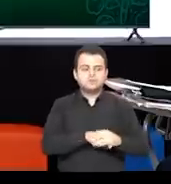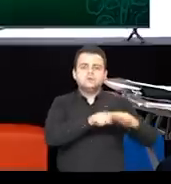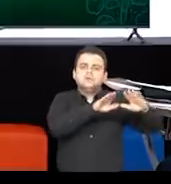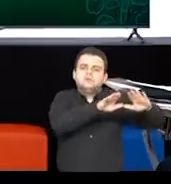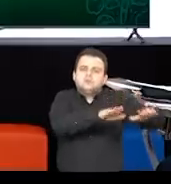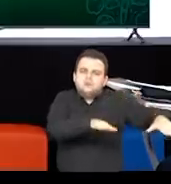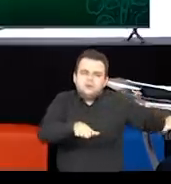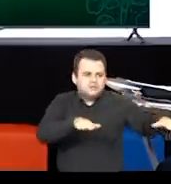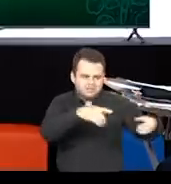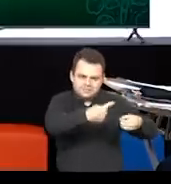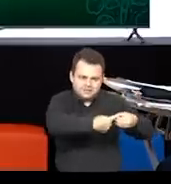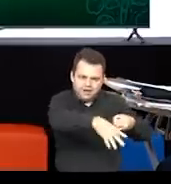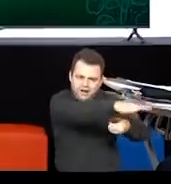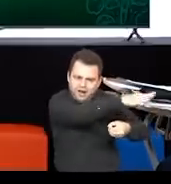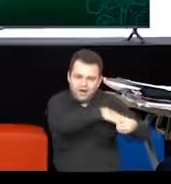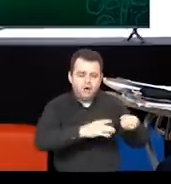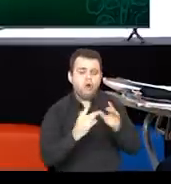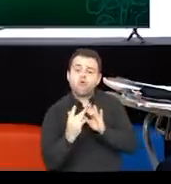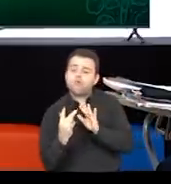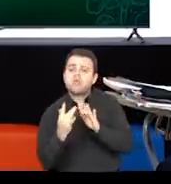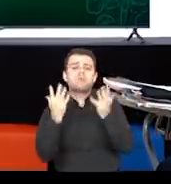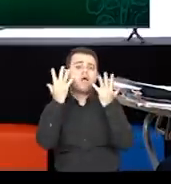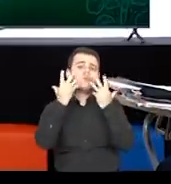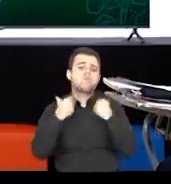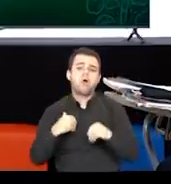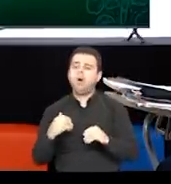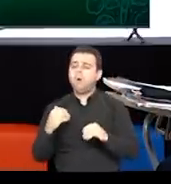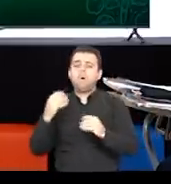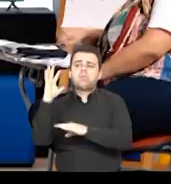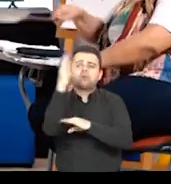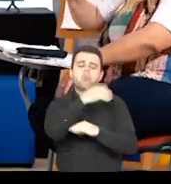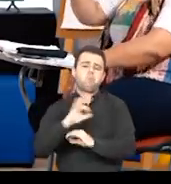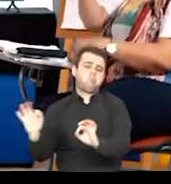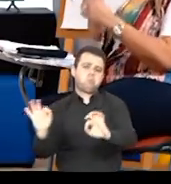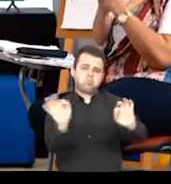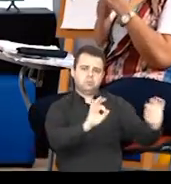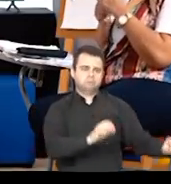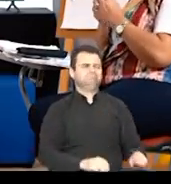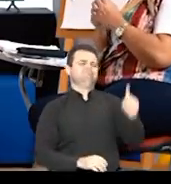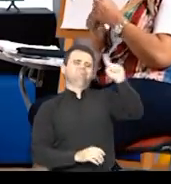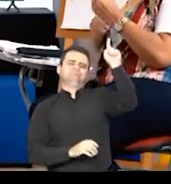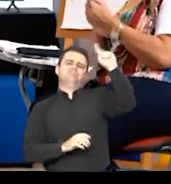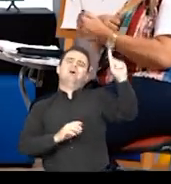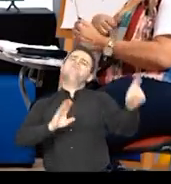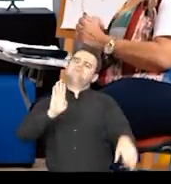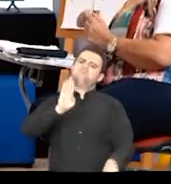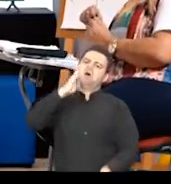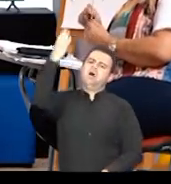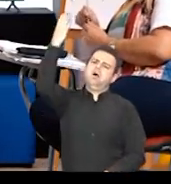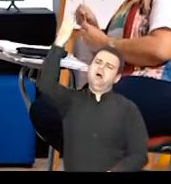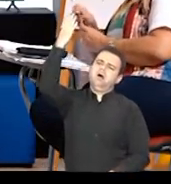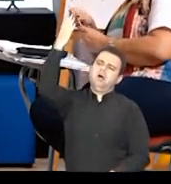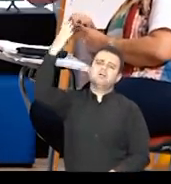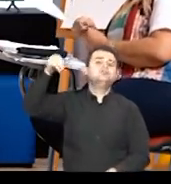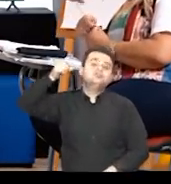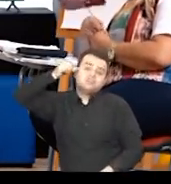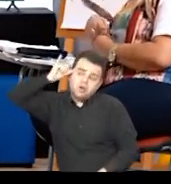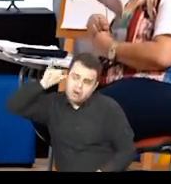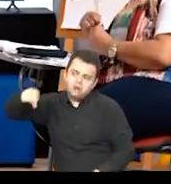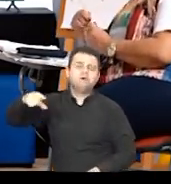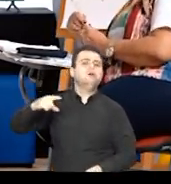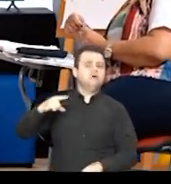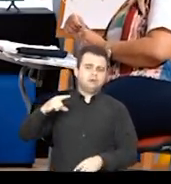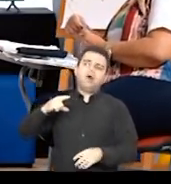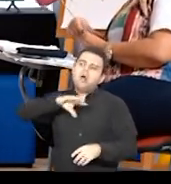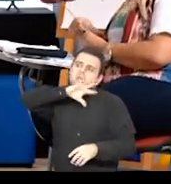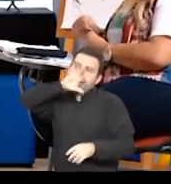da cidade não têm contato nem com animais e nem com a natureza. Ah não, Pro, aí é falso. É falso, porque lá na minha chácara a gente tem um